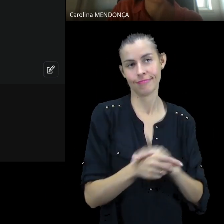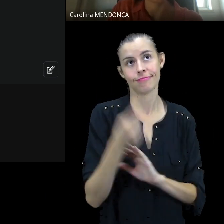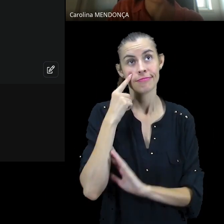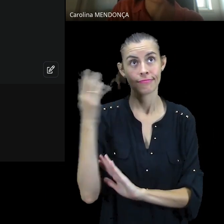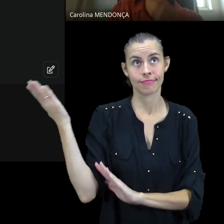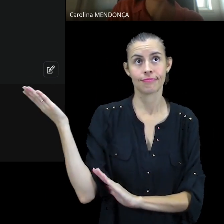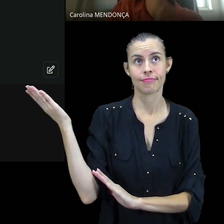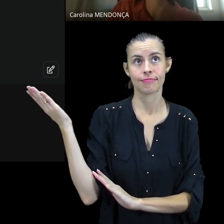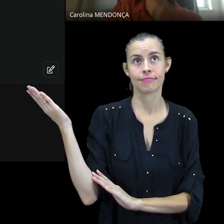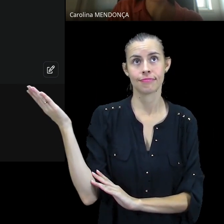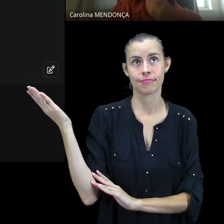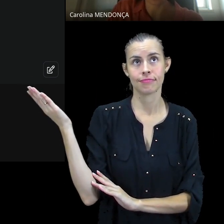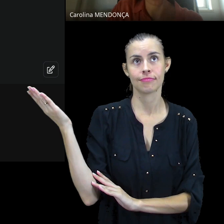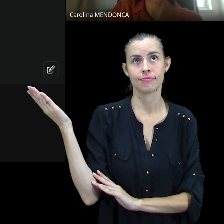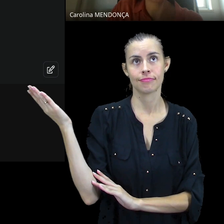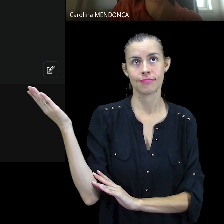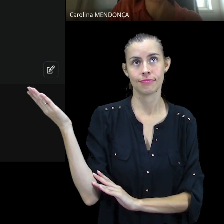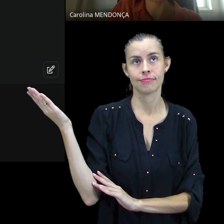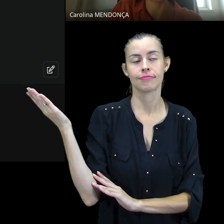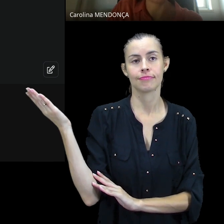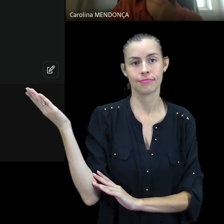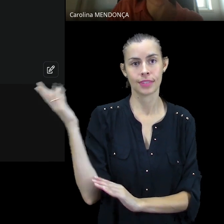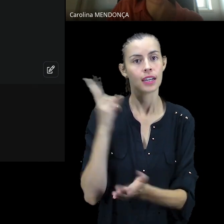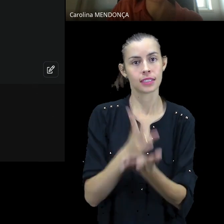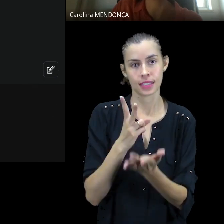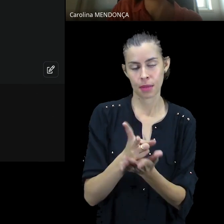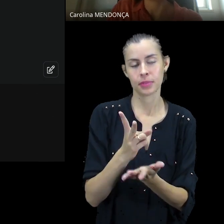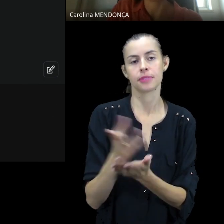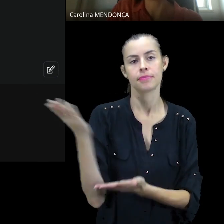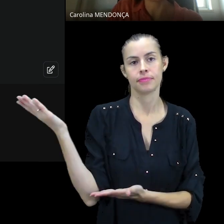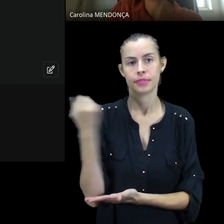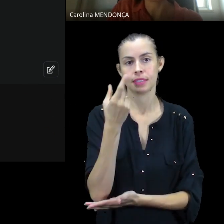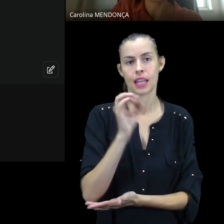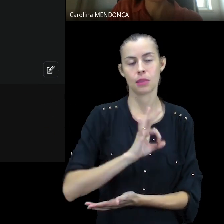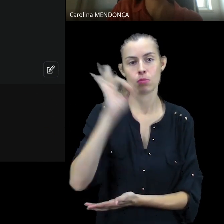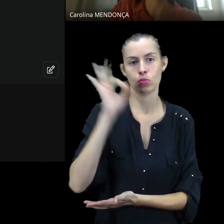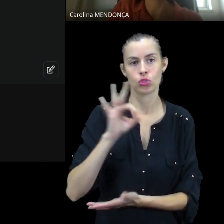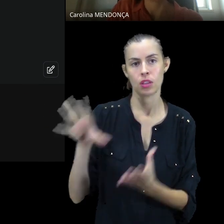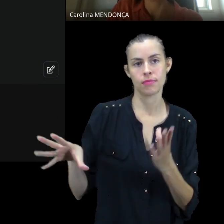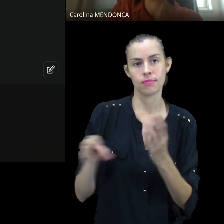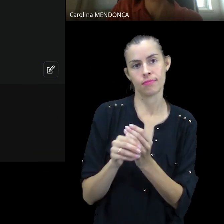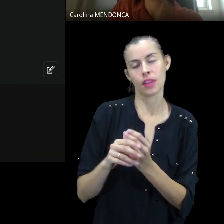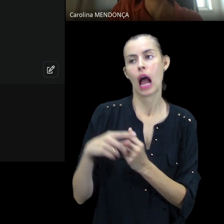Curso, devem ressaltar o valor da extensão, caracterizar ela